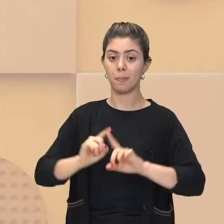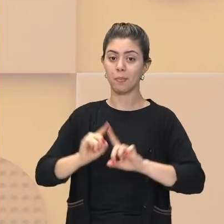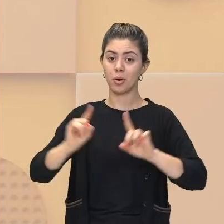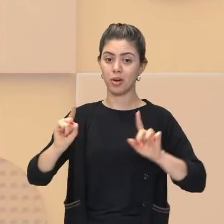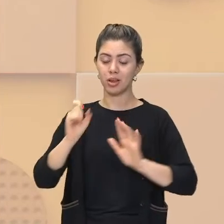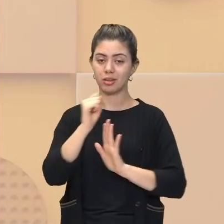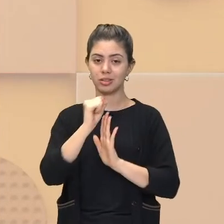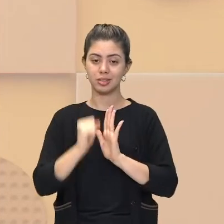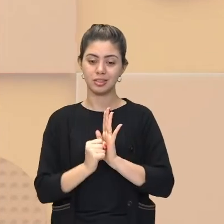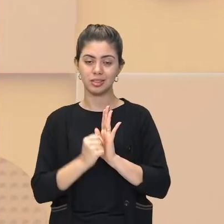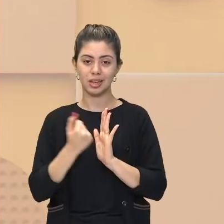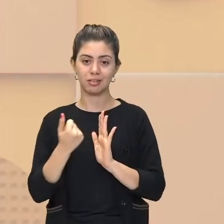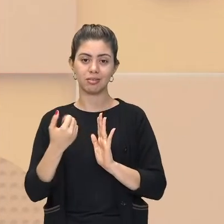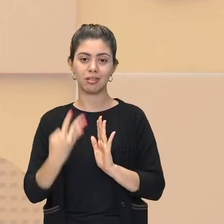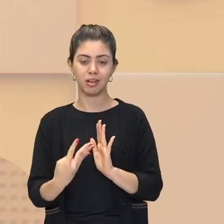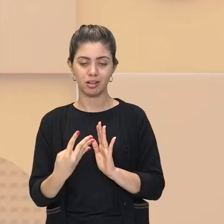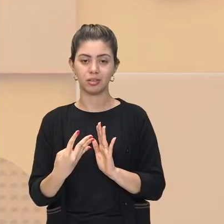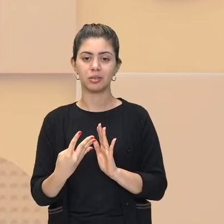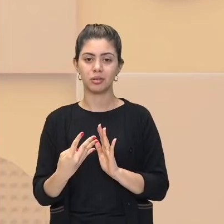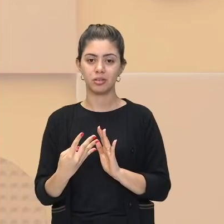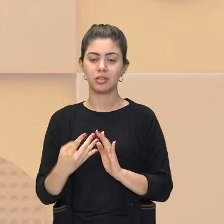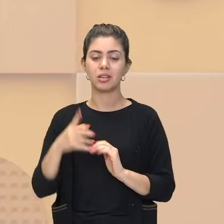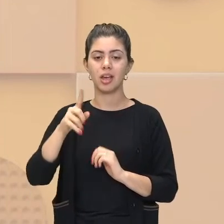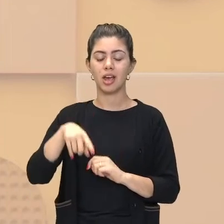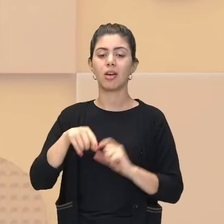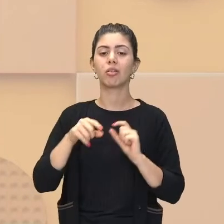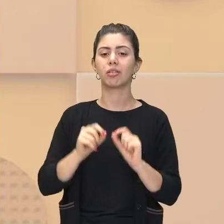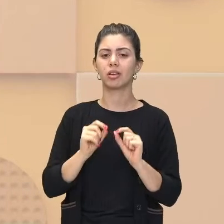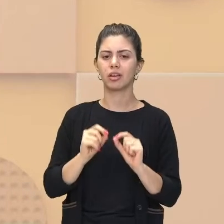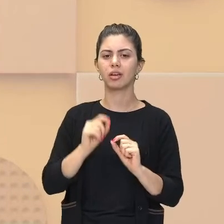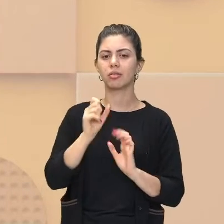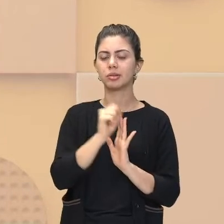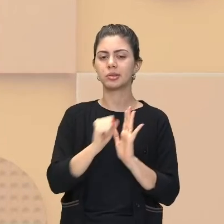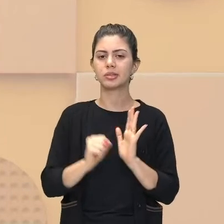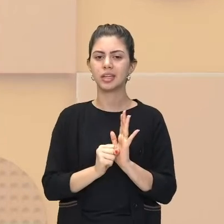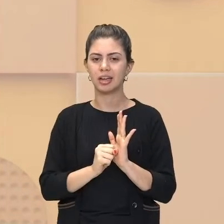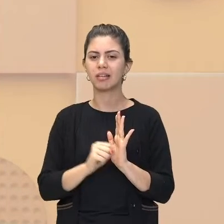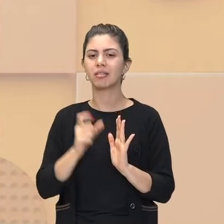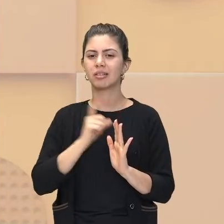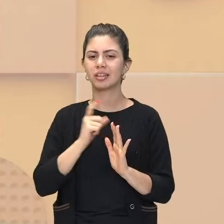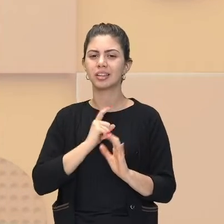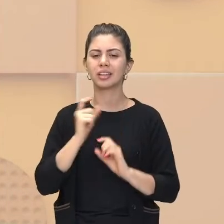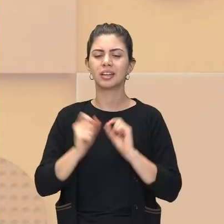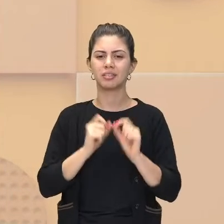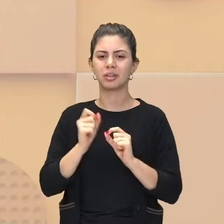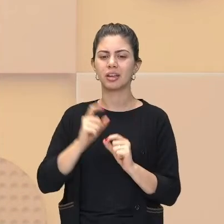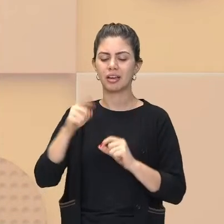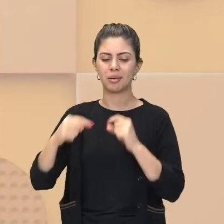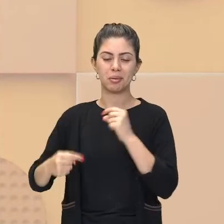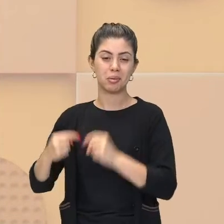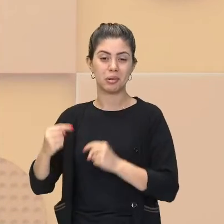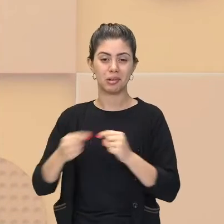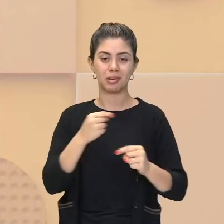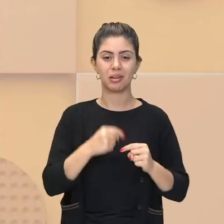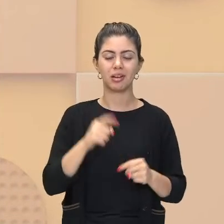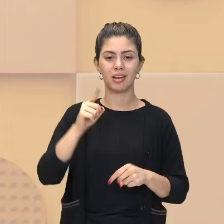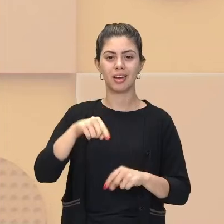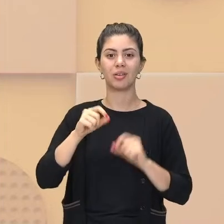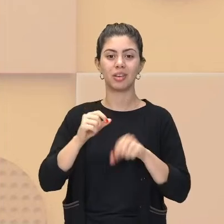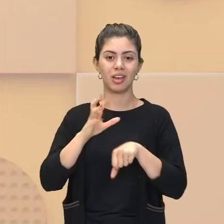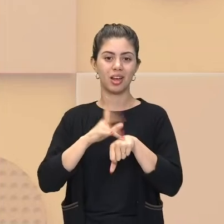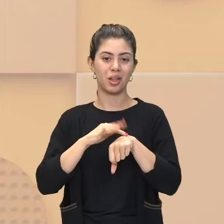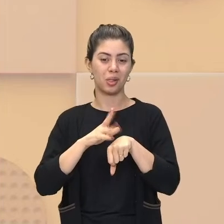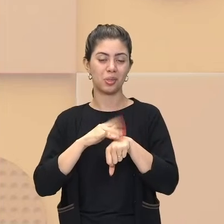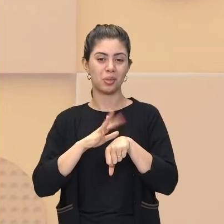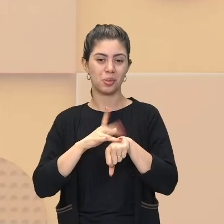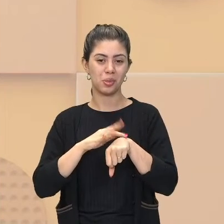século XIV também é aquele século de crise, em que está inserido também no contexto da peste negra.